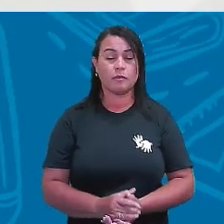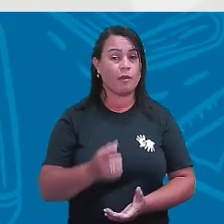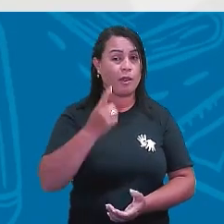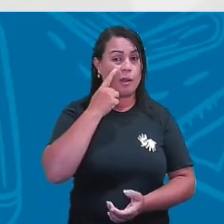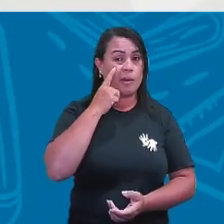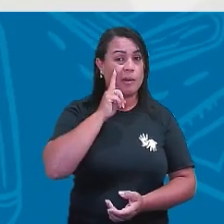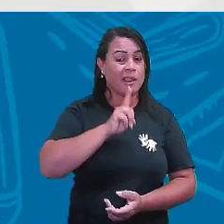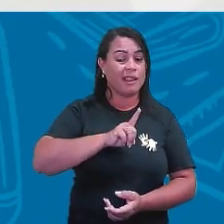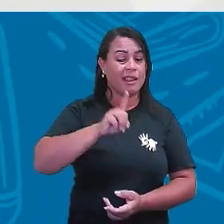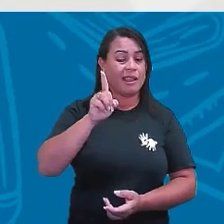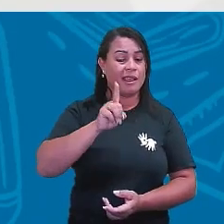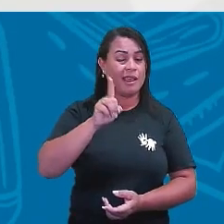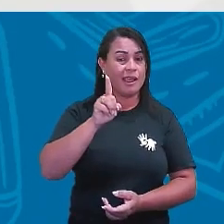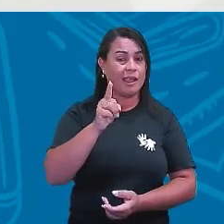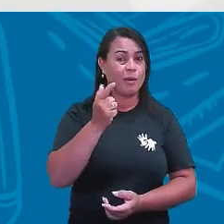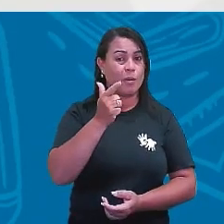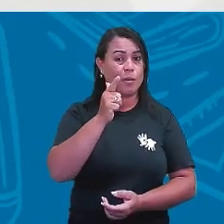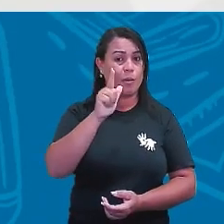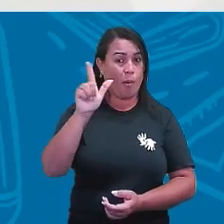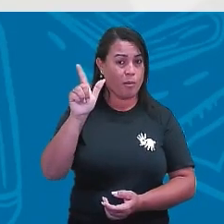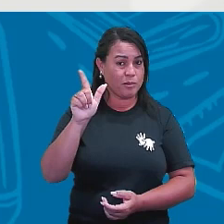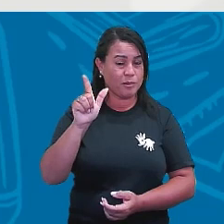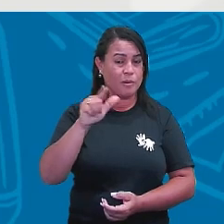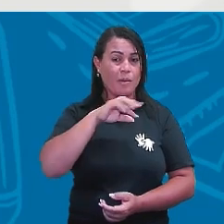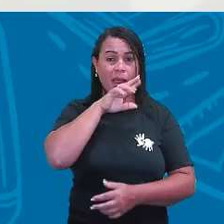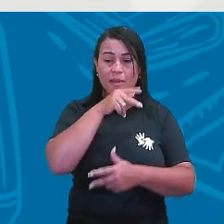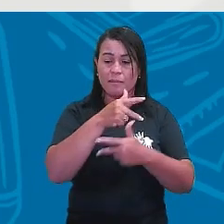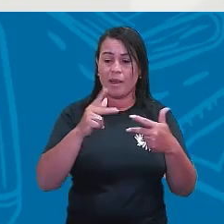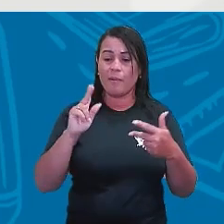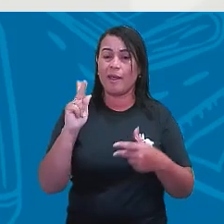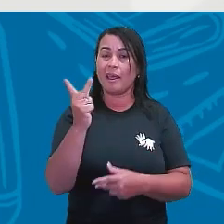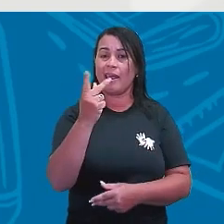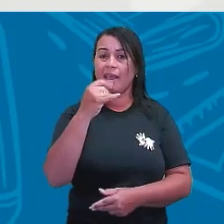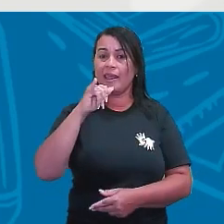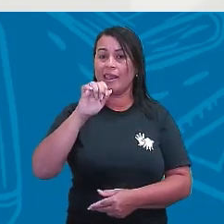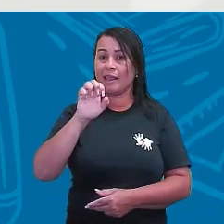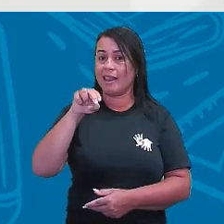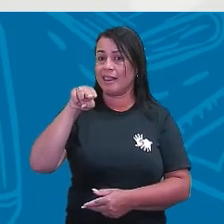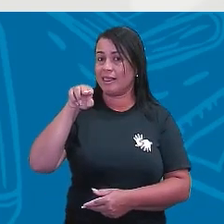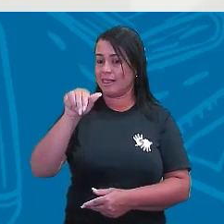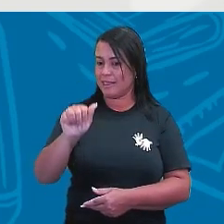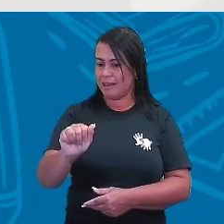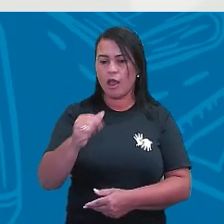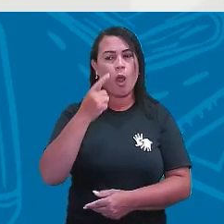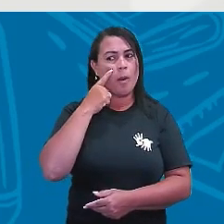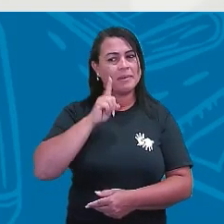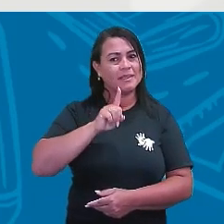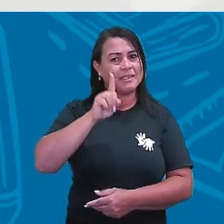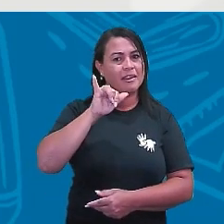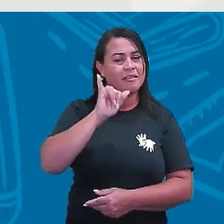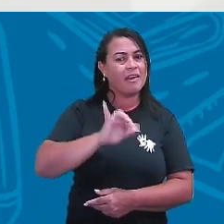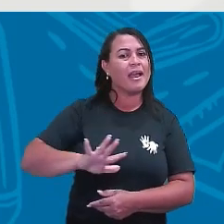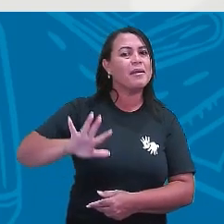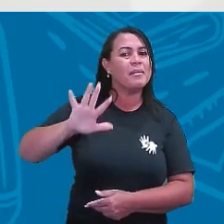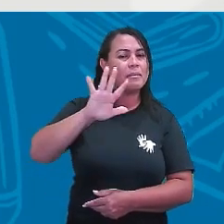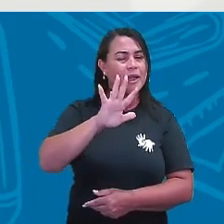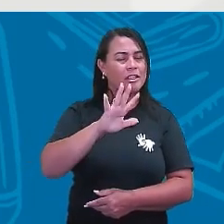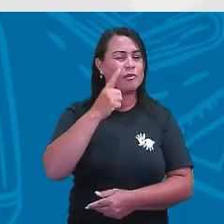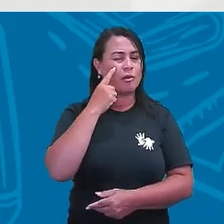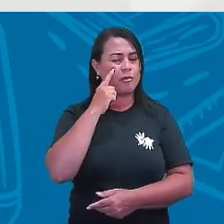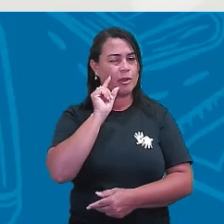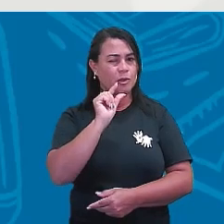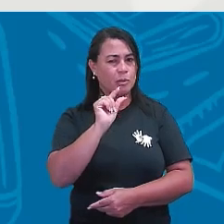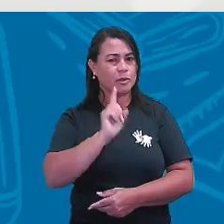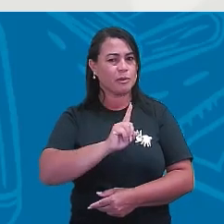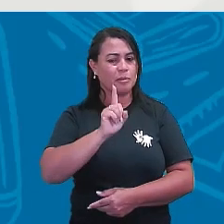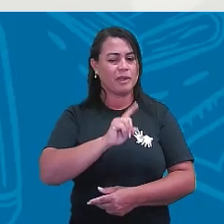Olha aí o nosso próximo animal, é a hiena. Observem a imagem e vamos ouvir mais um